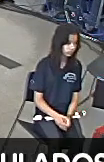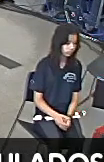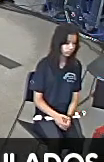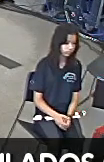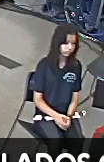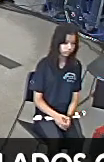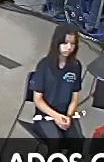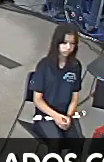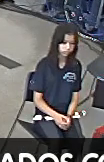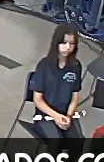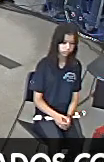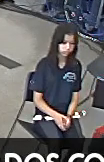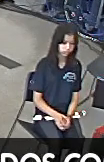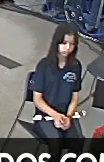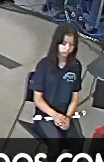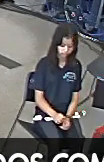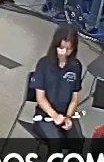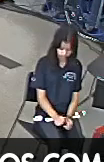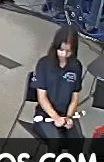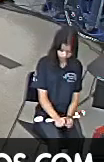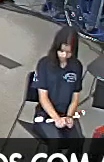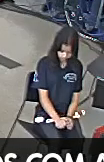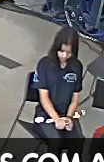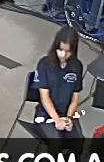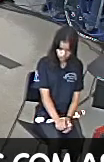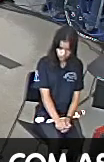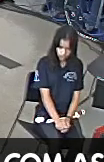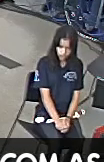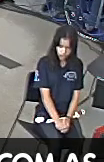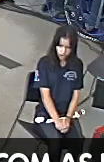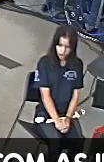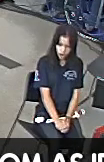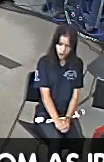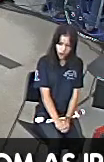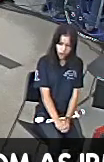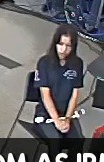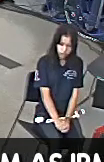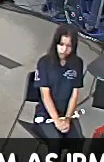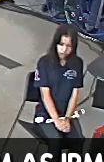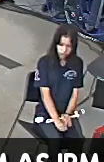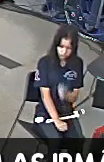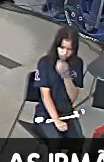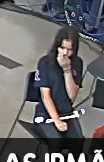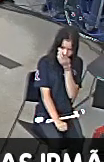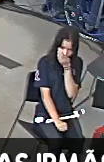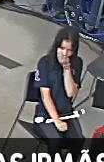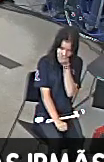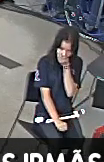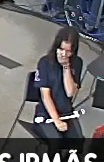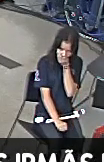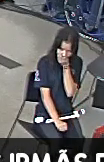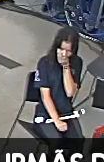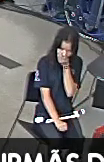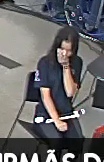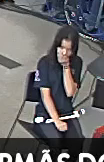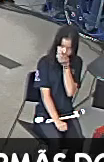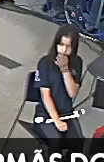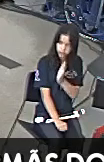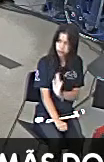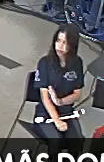com certeza, é um grãozinho de areia no mar das infinitas realizações que a família dominicana da